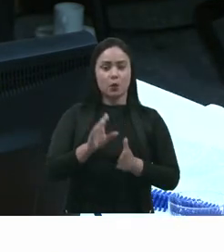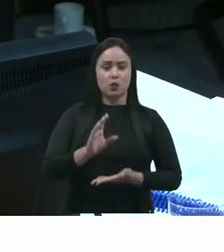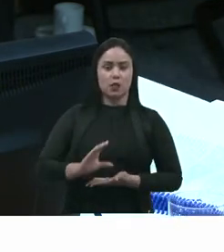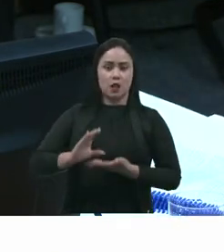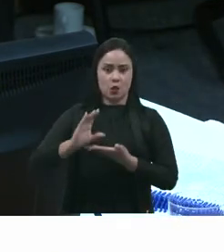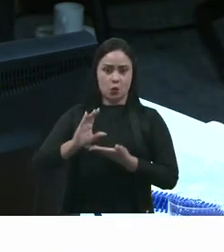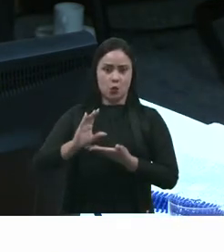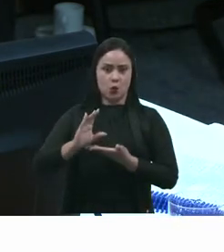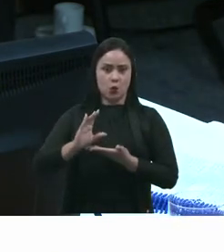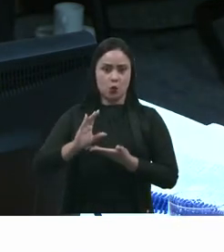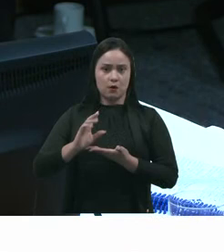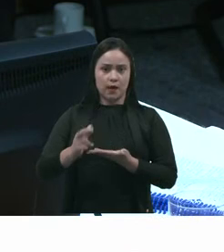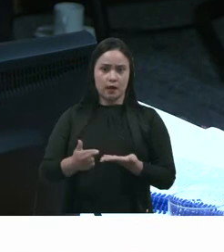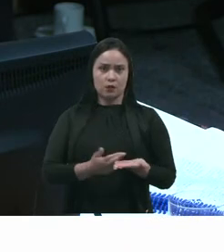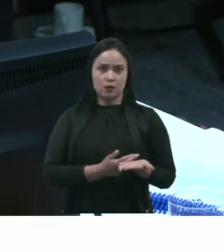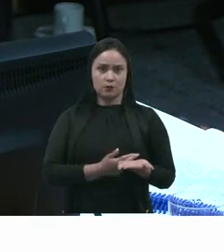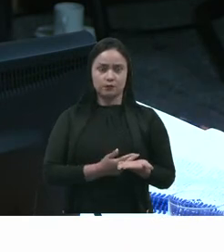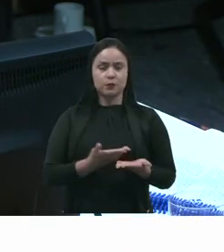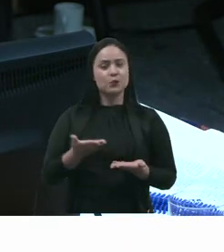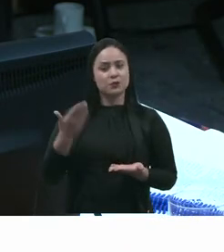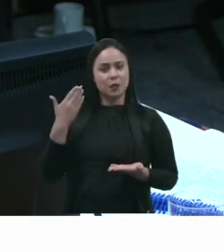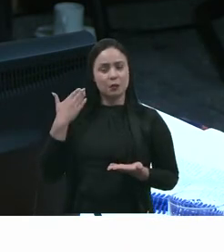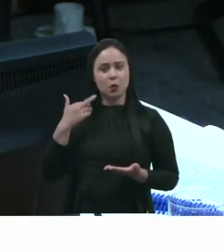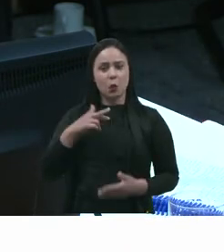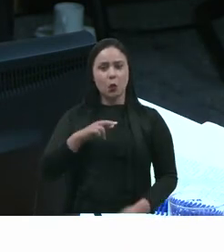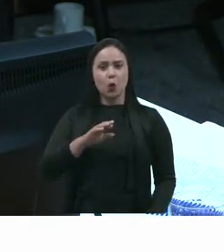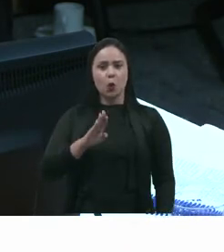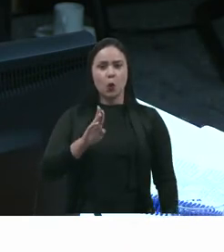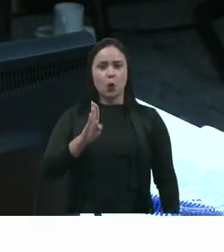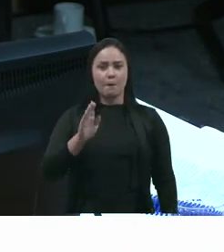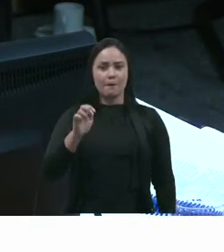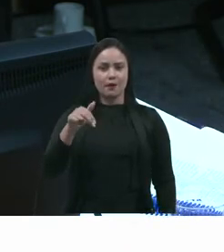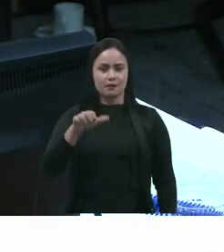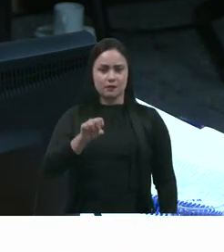conselheiro, relator na época, Rubens Canuto,